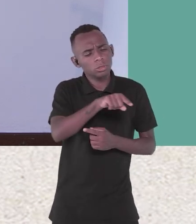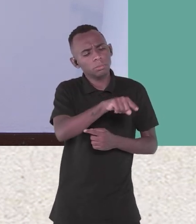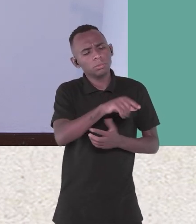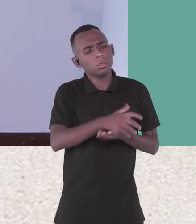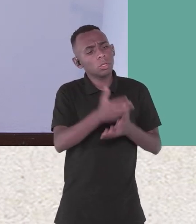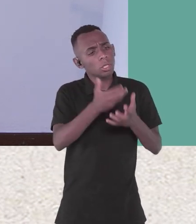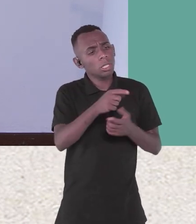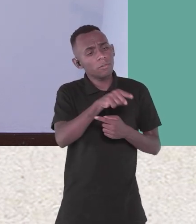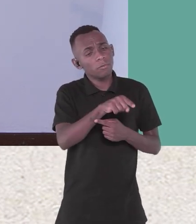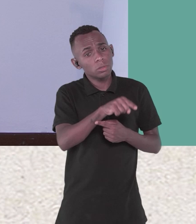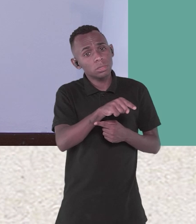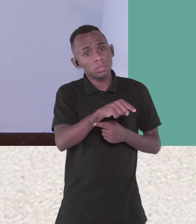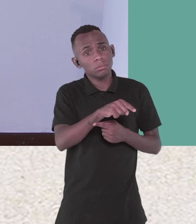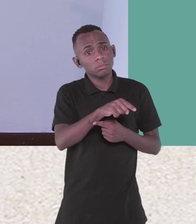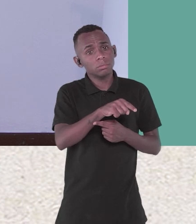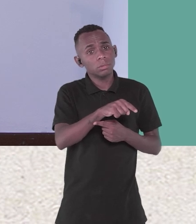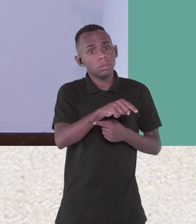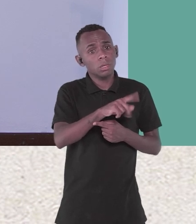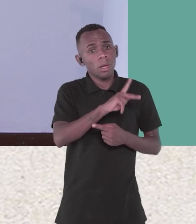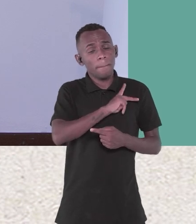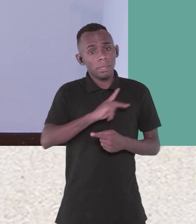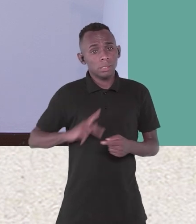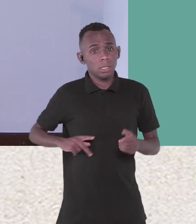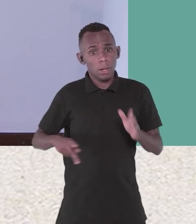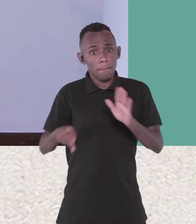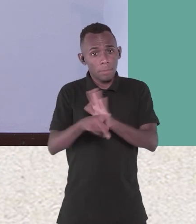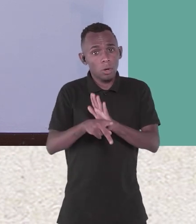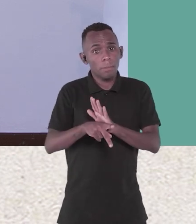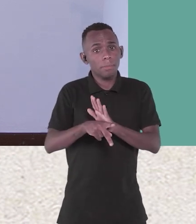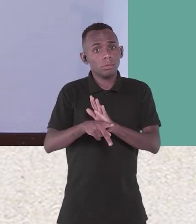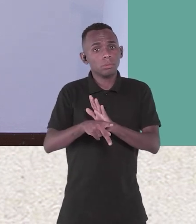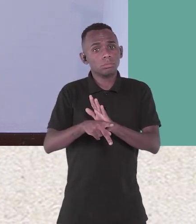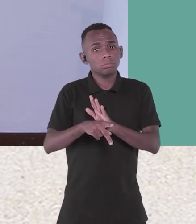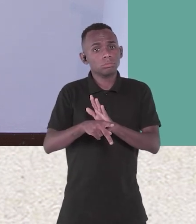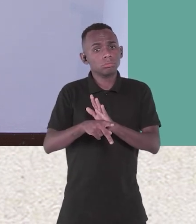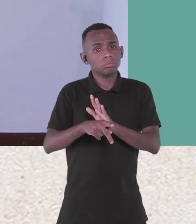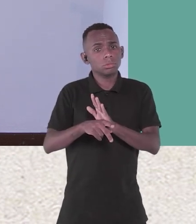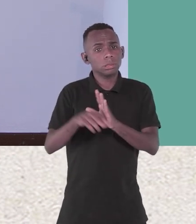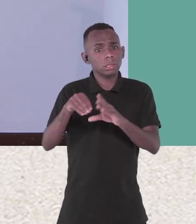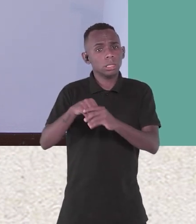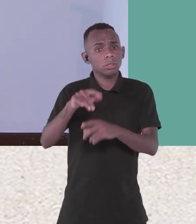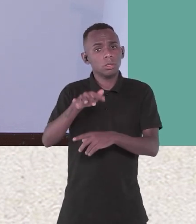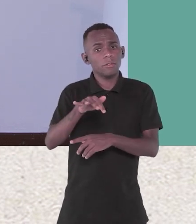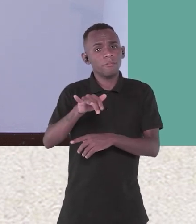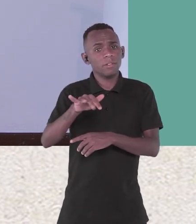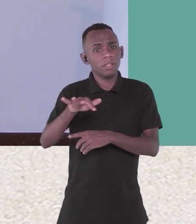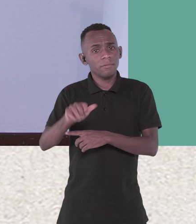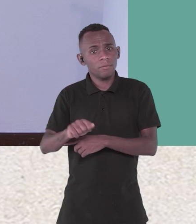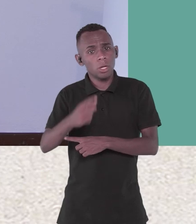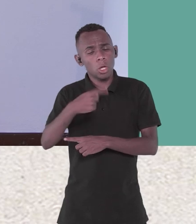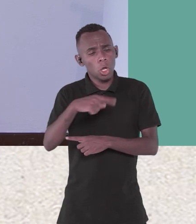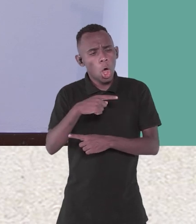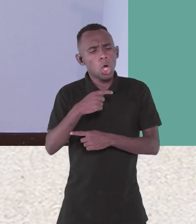gente queria que você fosse o presidente do comitê de governança da FIFA, porque nós estamos comprometidos com a mudança e queremos uma entidade